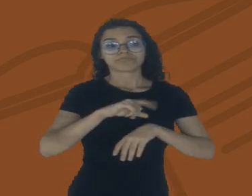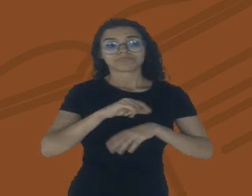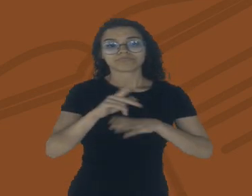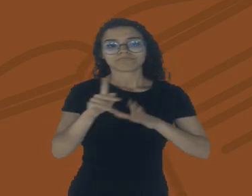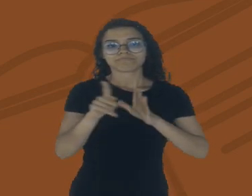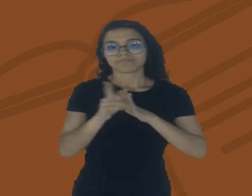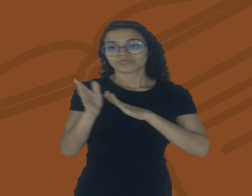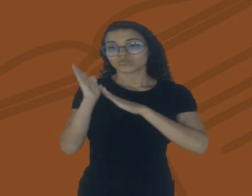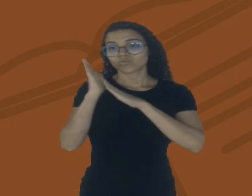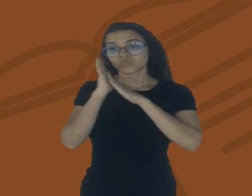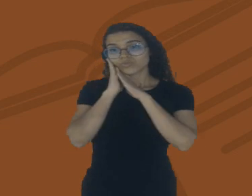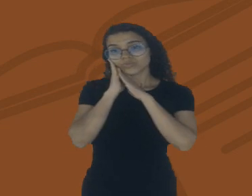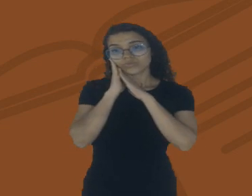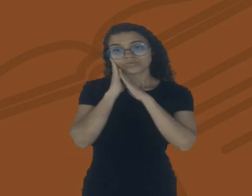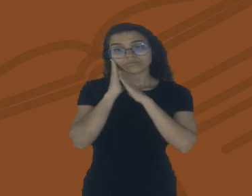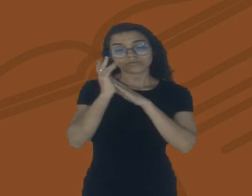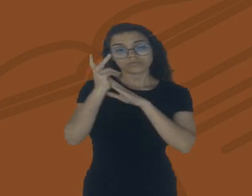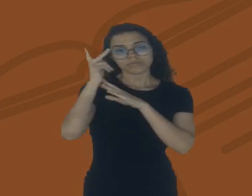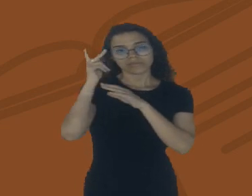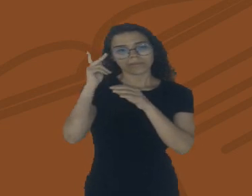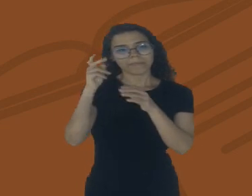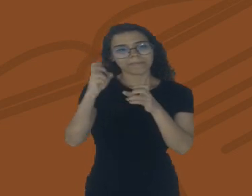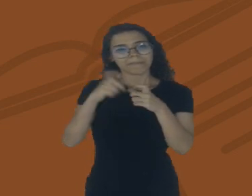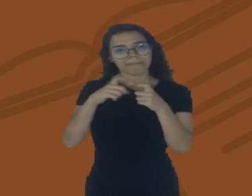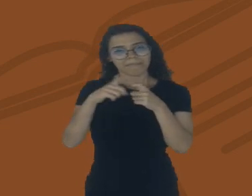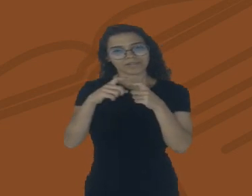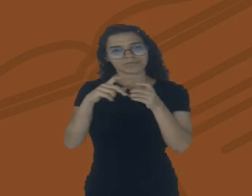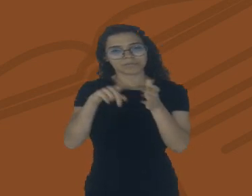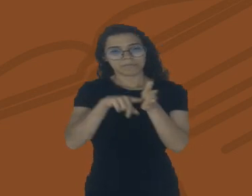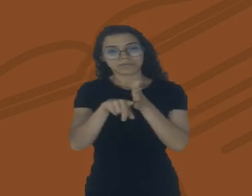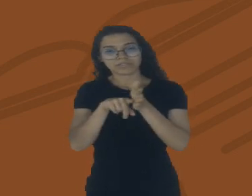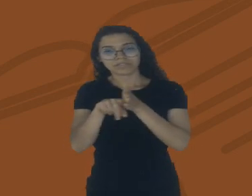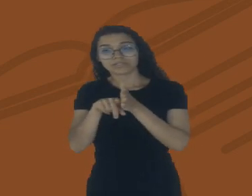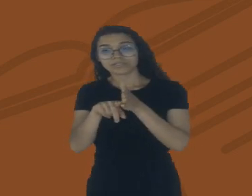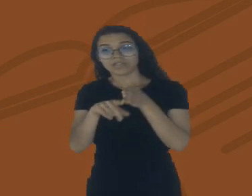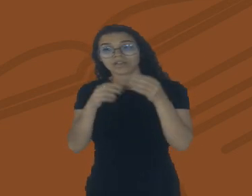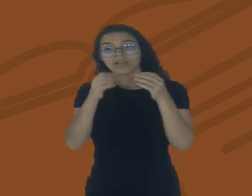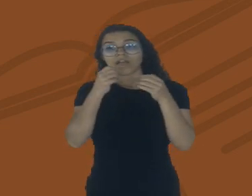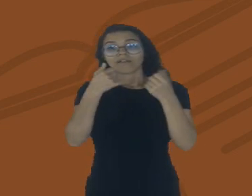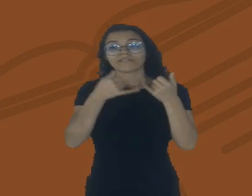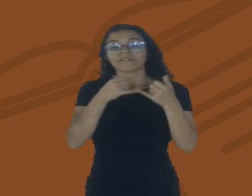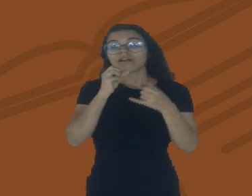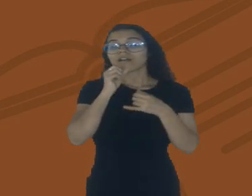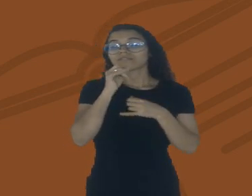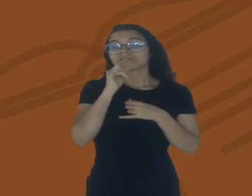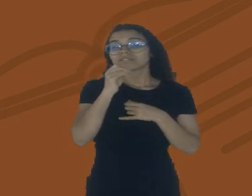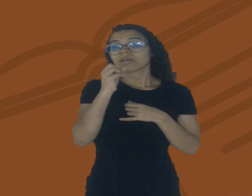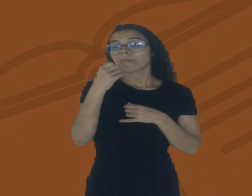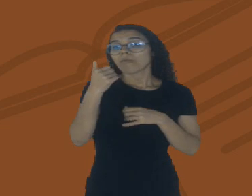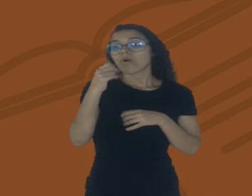de dormir, os especialistas eles recomendam em média 8 horas de sono por dia,